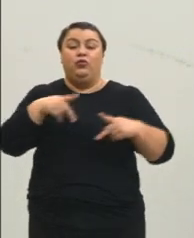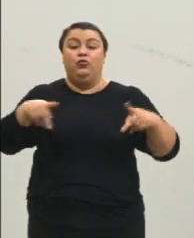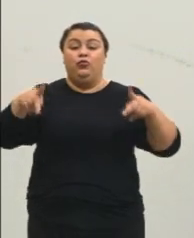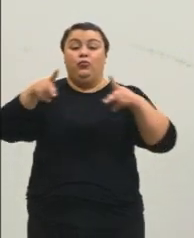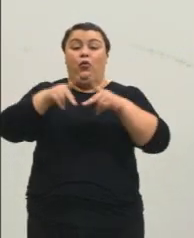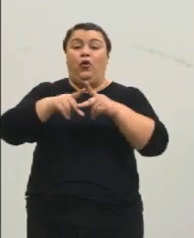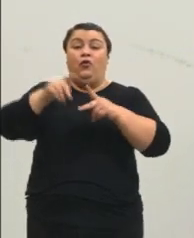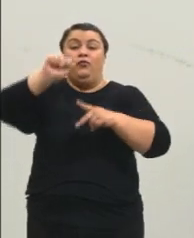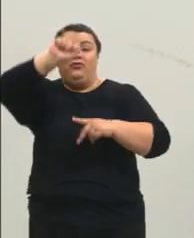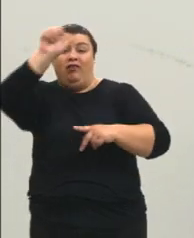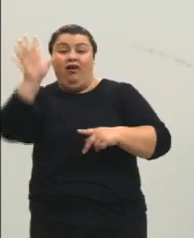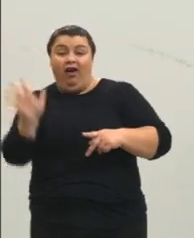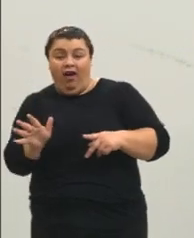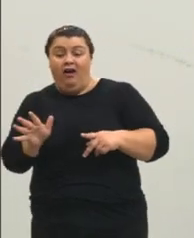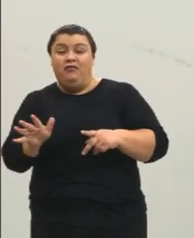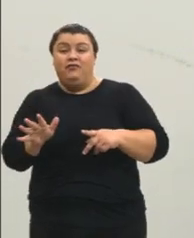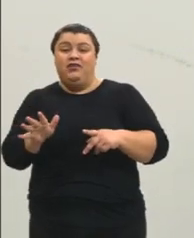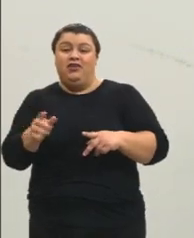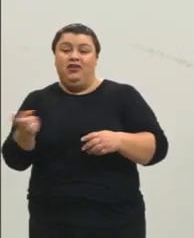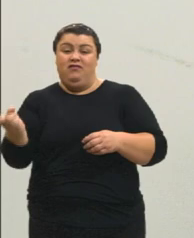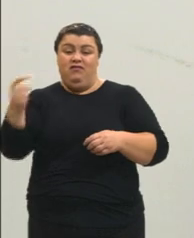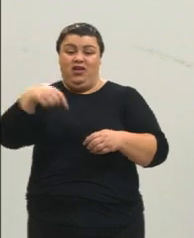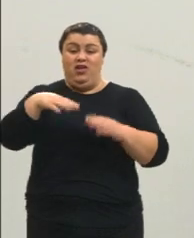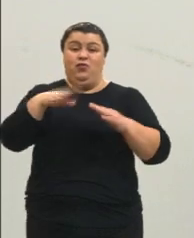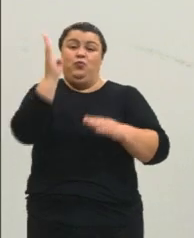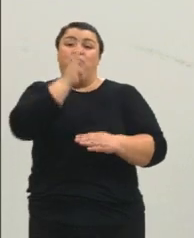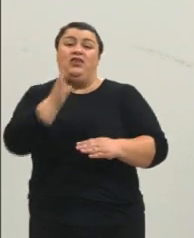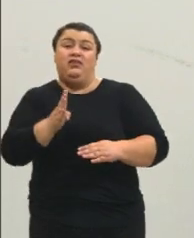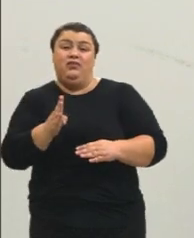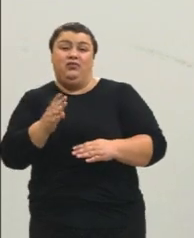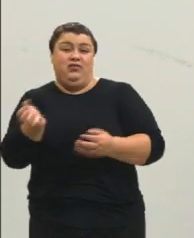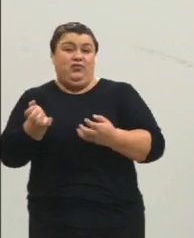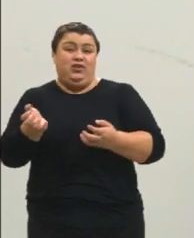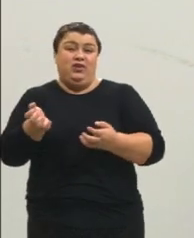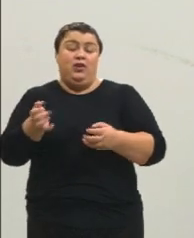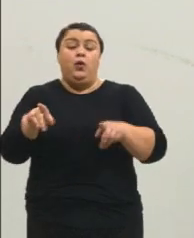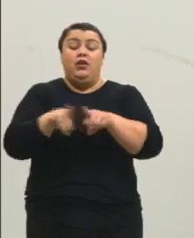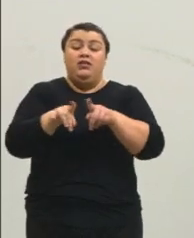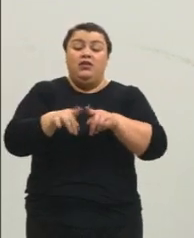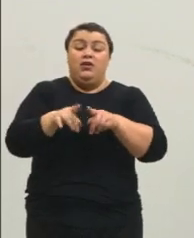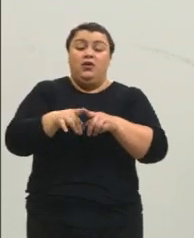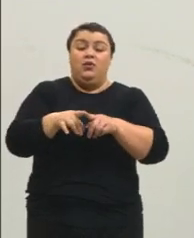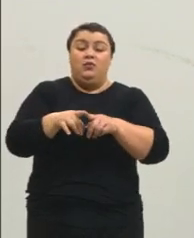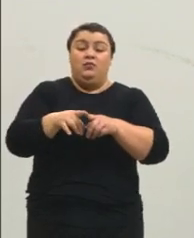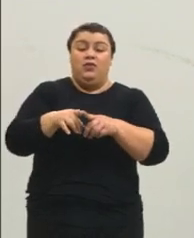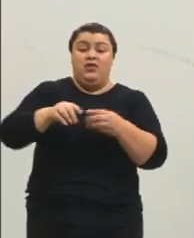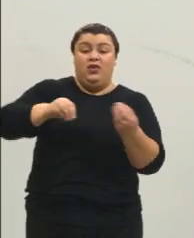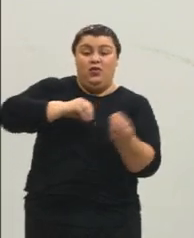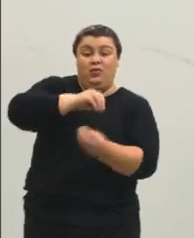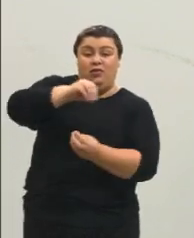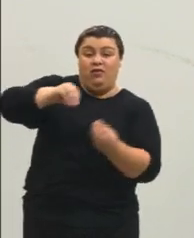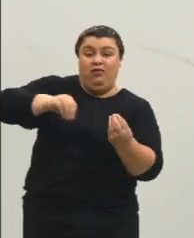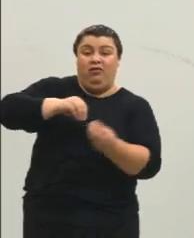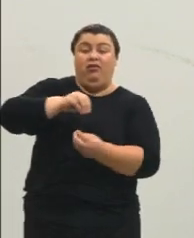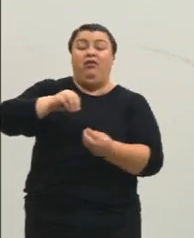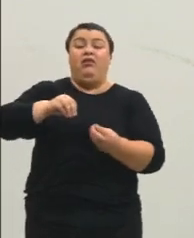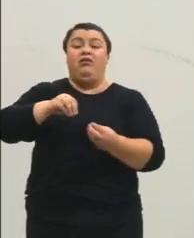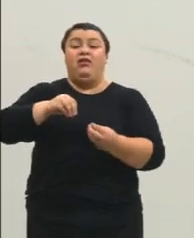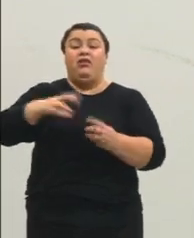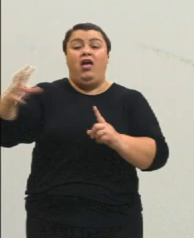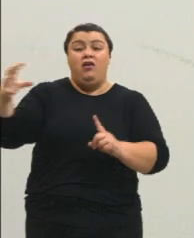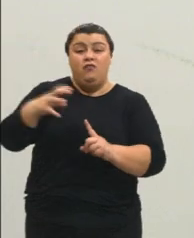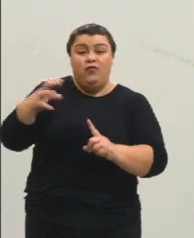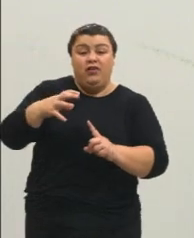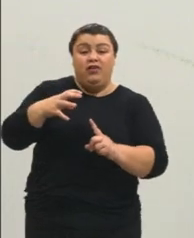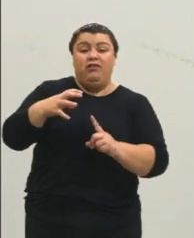povos africanos contra sua vontade para o Brasil e também traz uma diversidade uma represa em termos da influência na